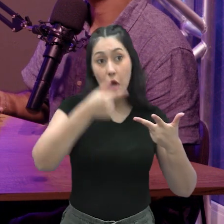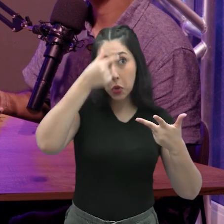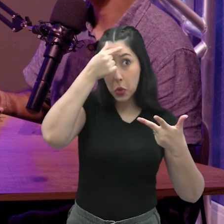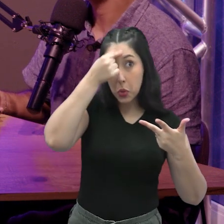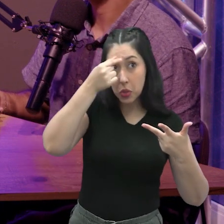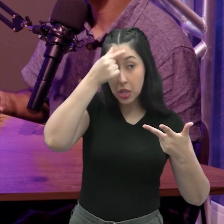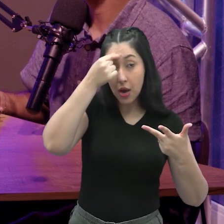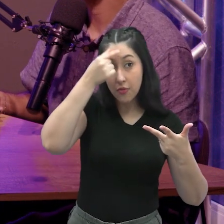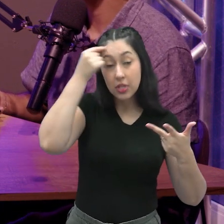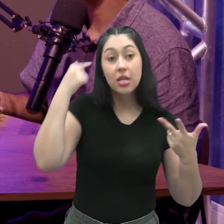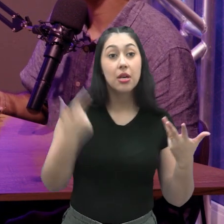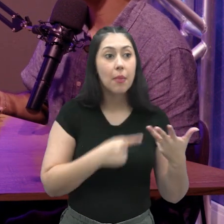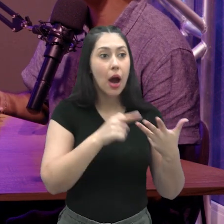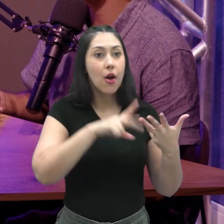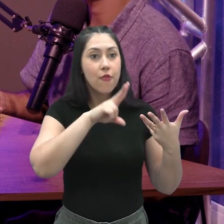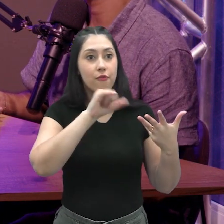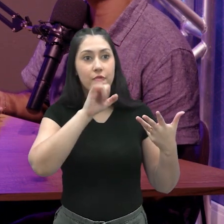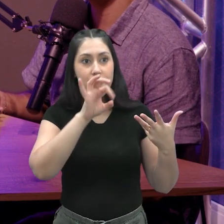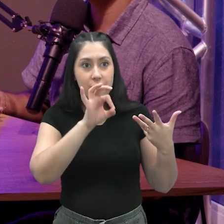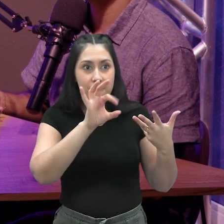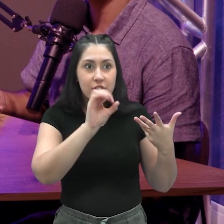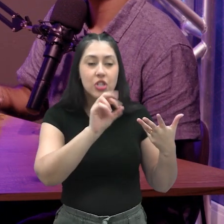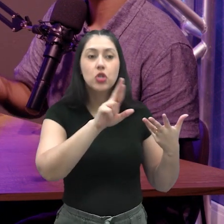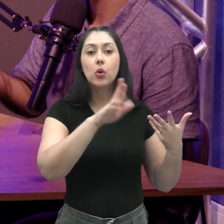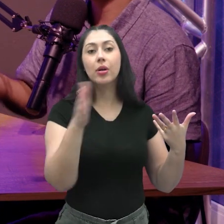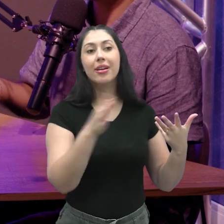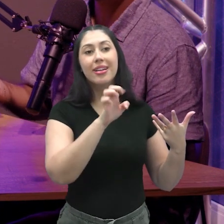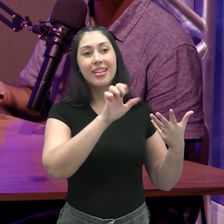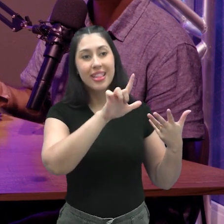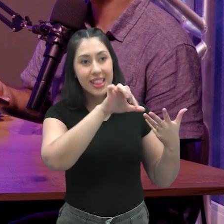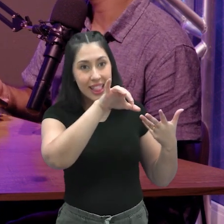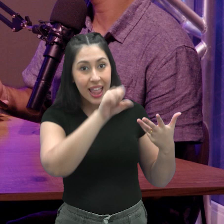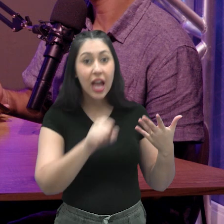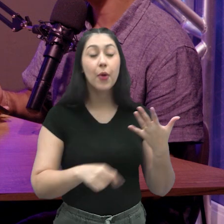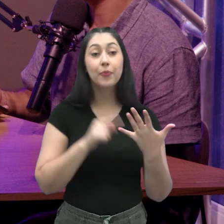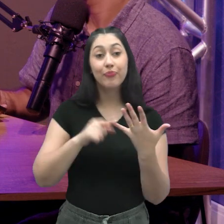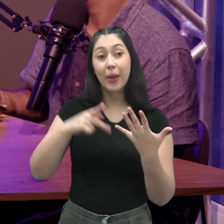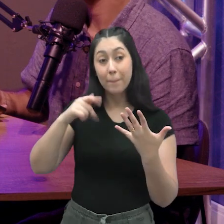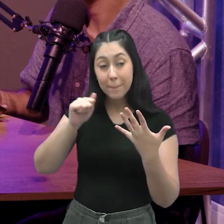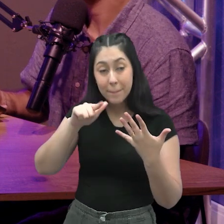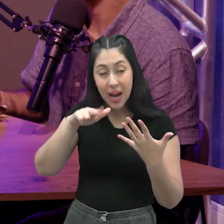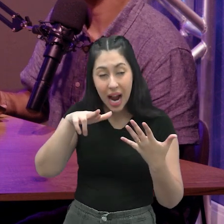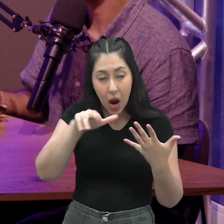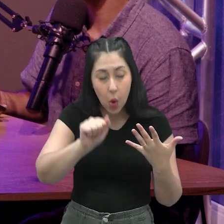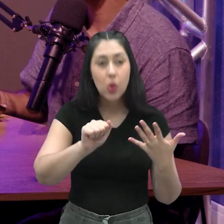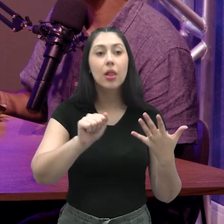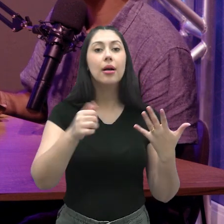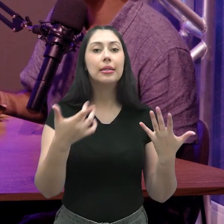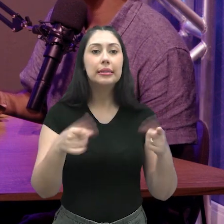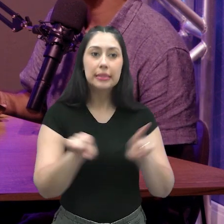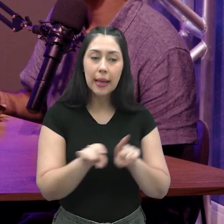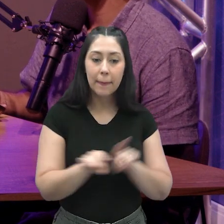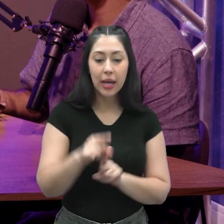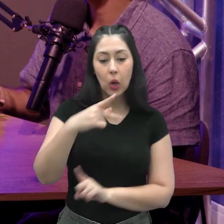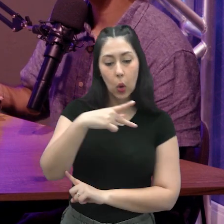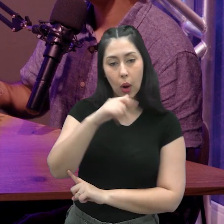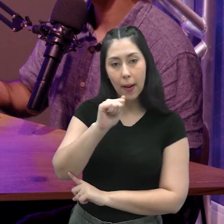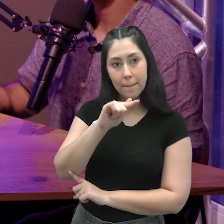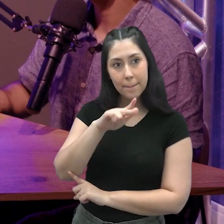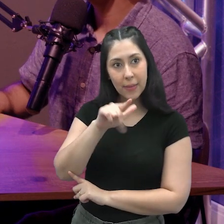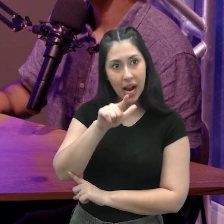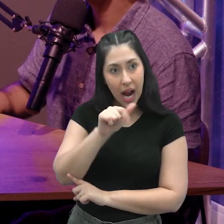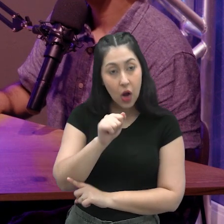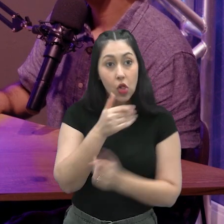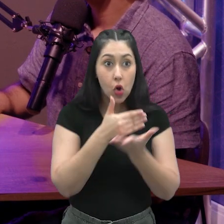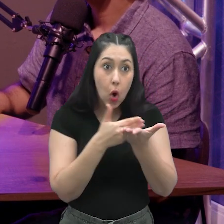ali em 2010, Vitor e Léo, uma série de nomes. Paula Fernandes. Paula Fernandes também. E aí, com a Paula Fernandes chegando no